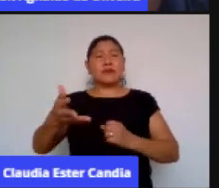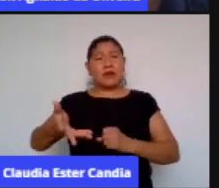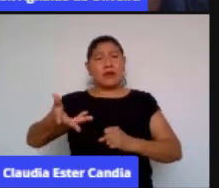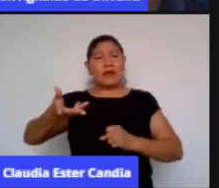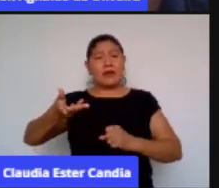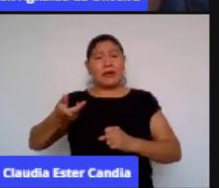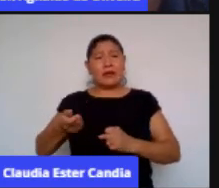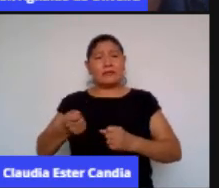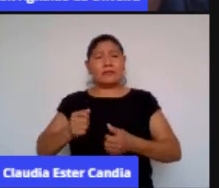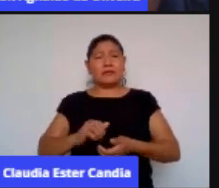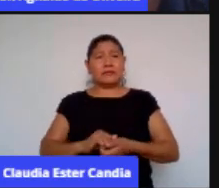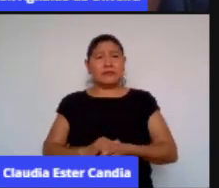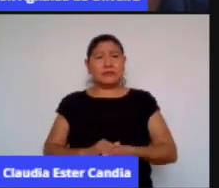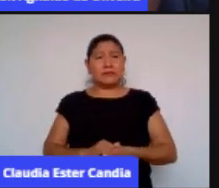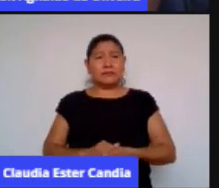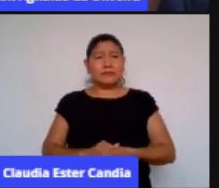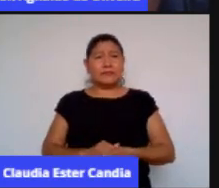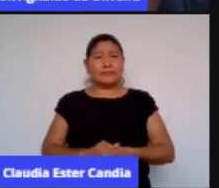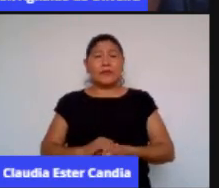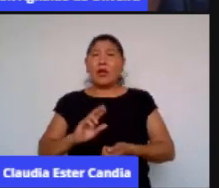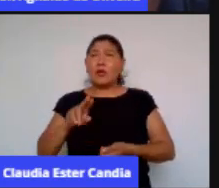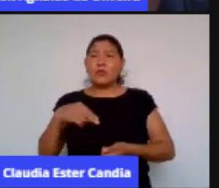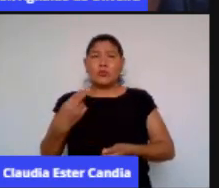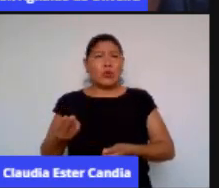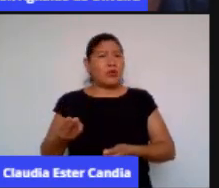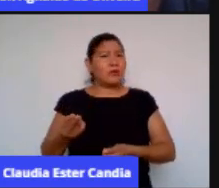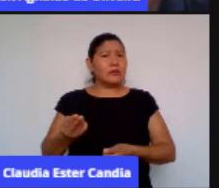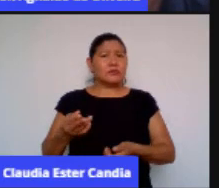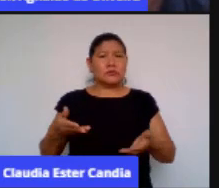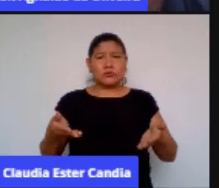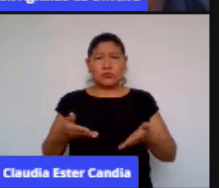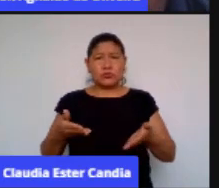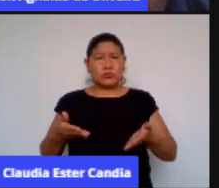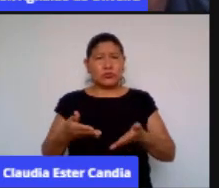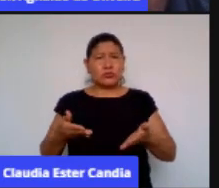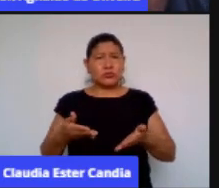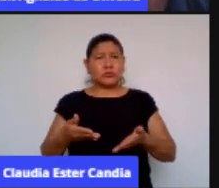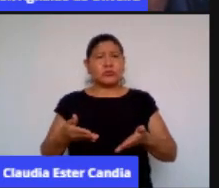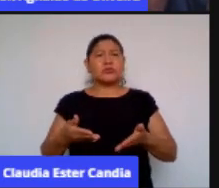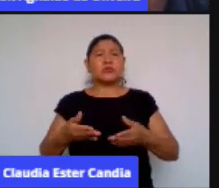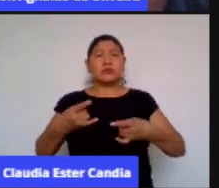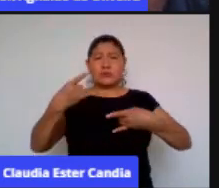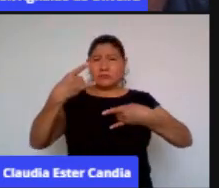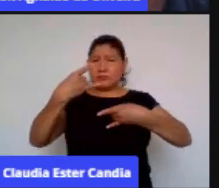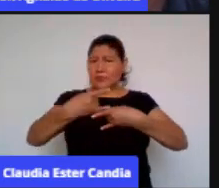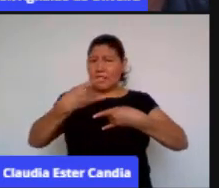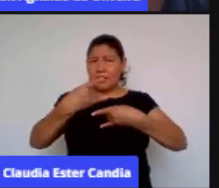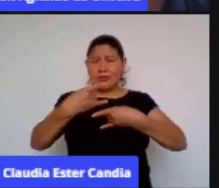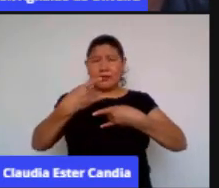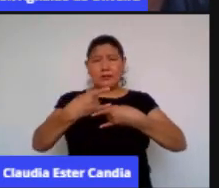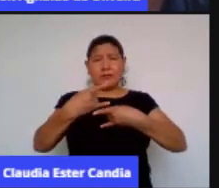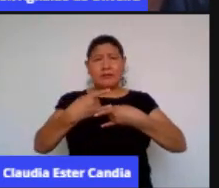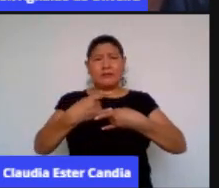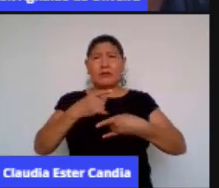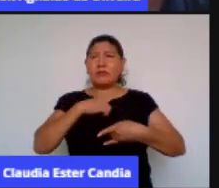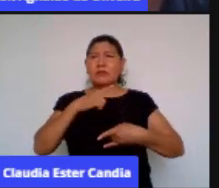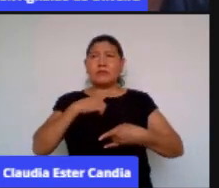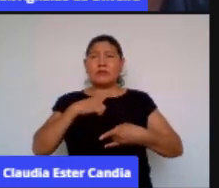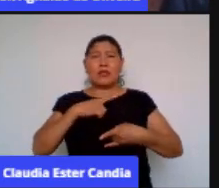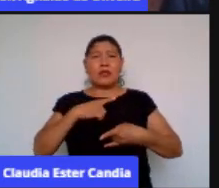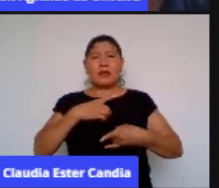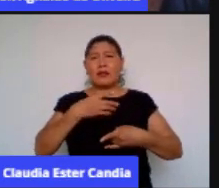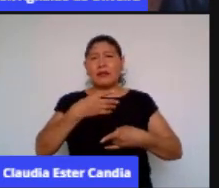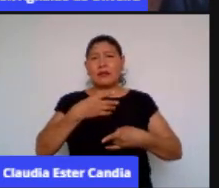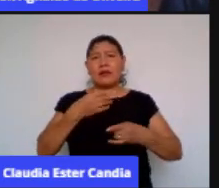Só vou falar mais um pouquinho. A gente não trouxe nessa live, nesse momento aqui, indicações, né, sugestões,